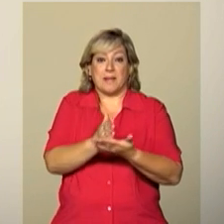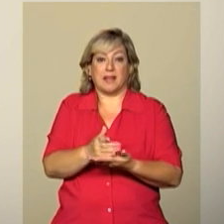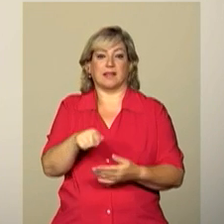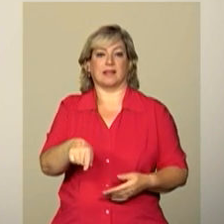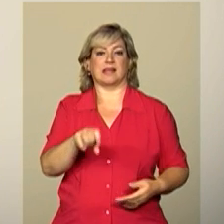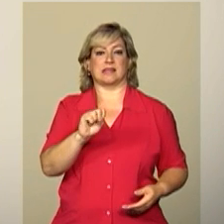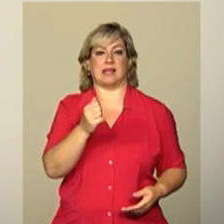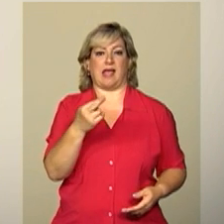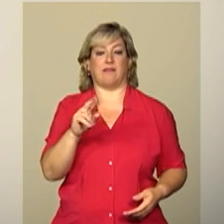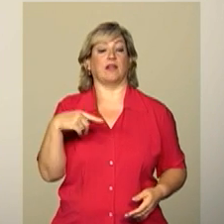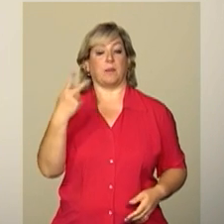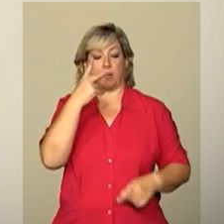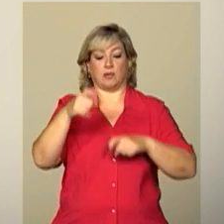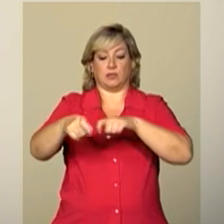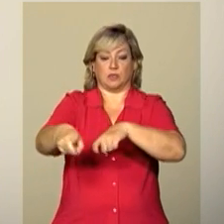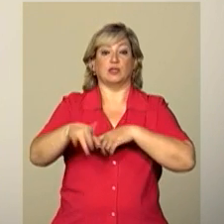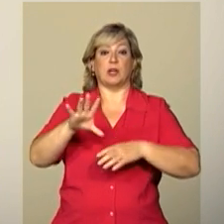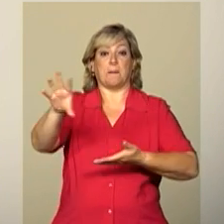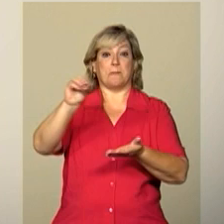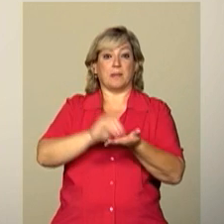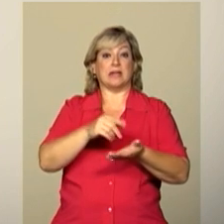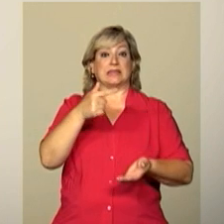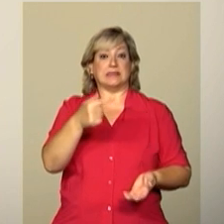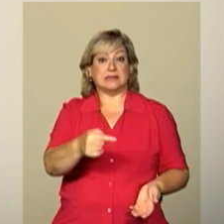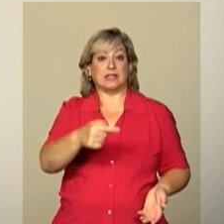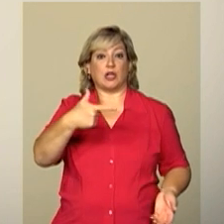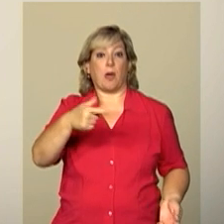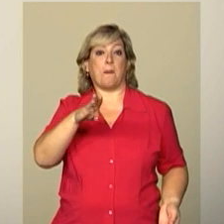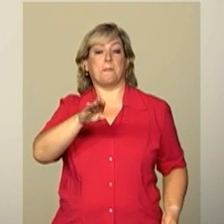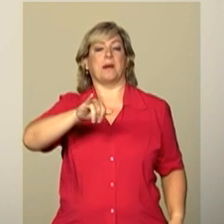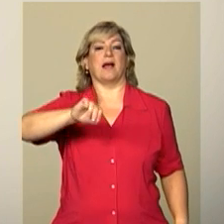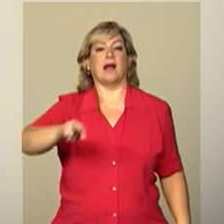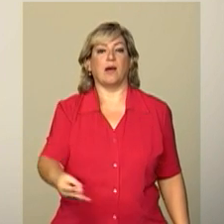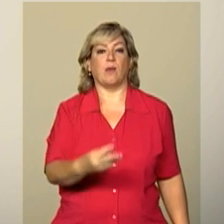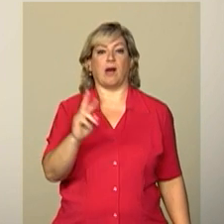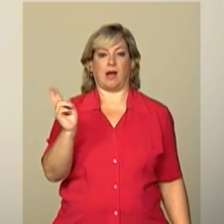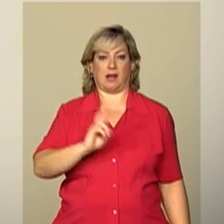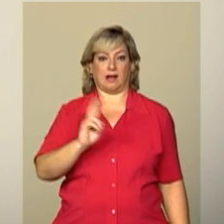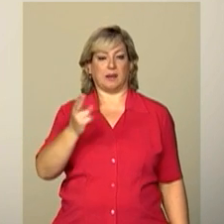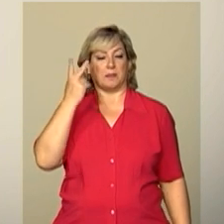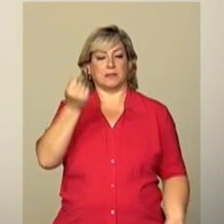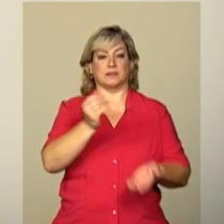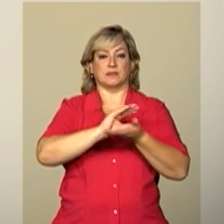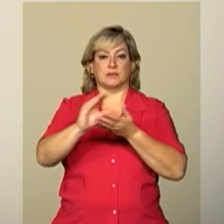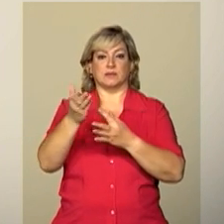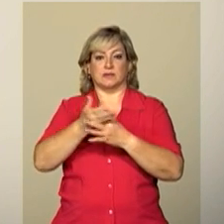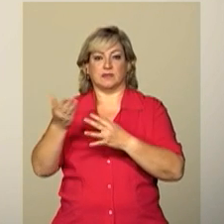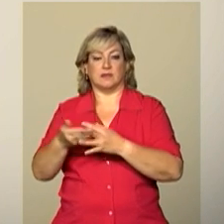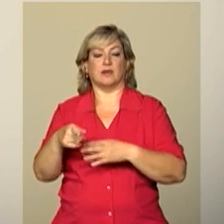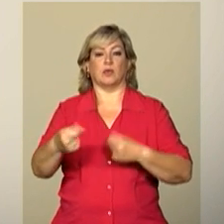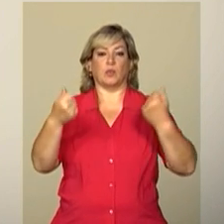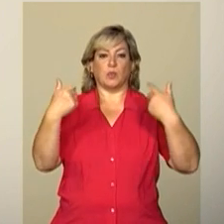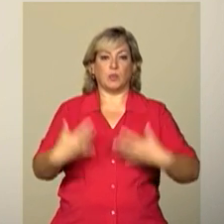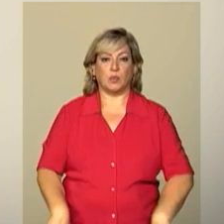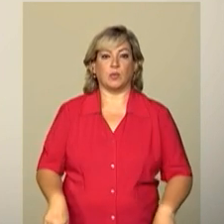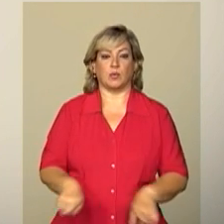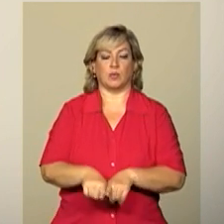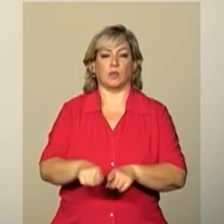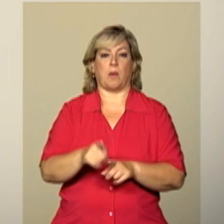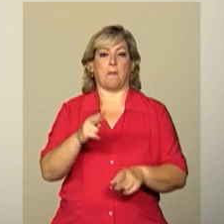agricultores Já tomaram R2 bilhões deais para financiar o custeio da produção e os